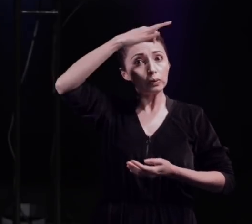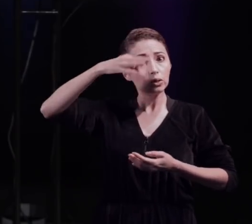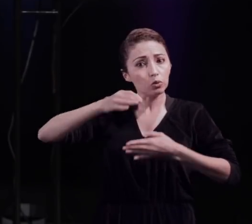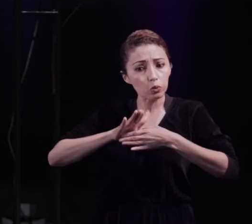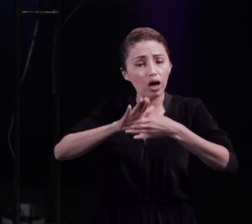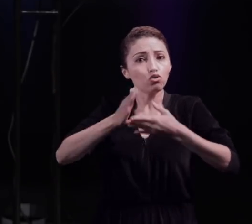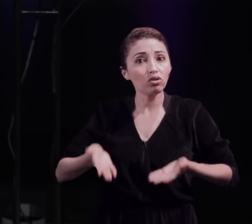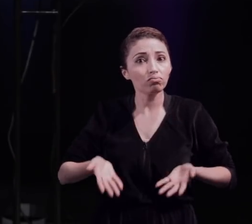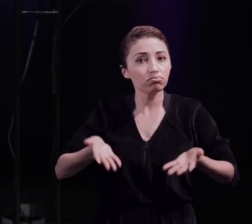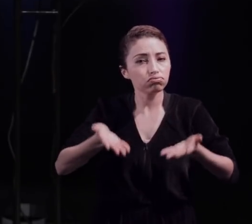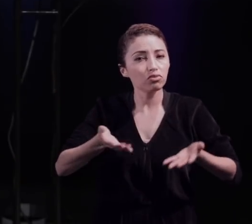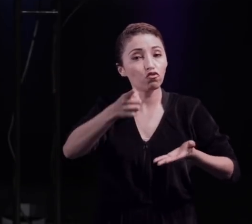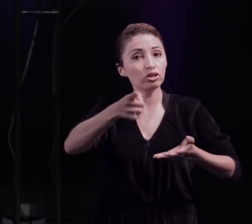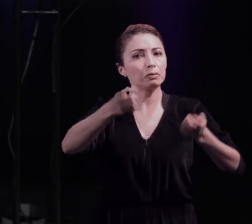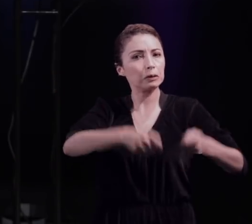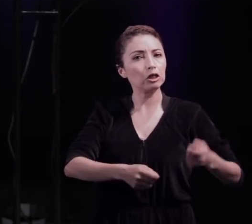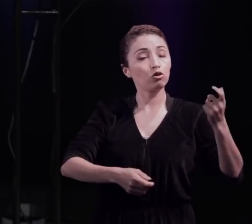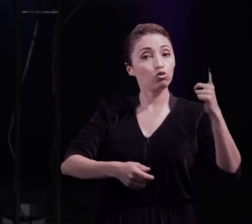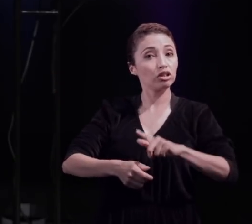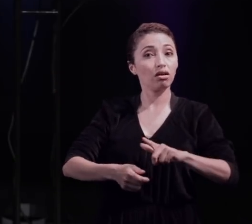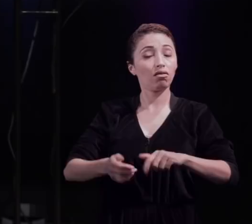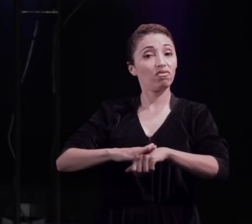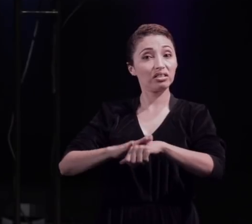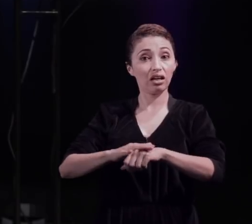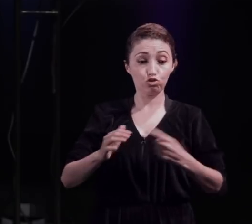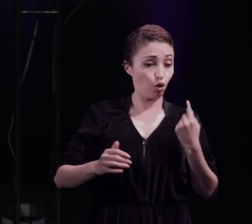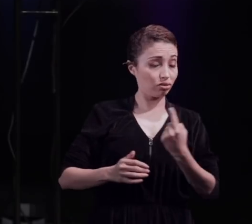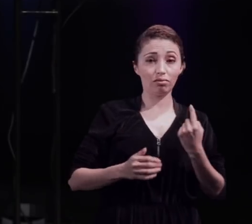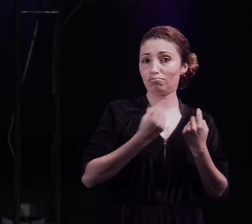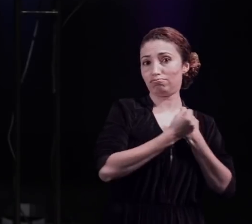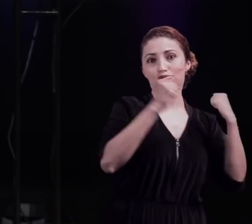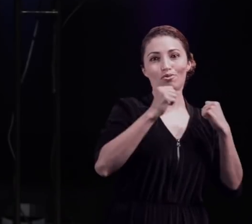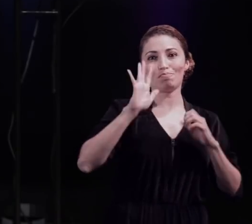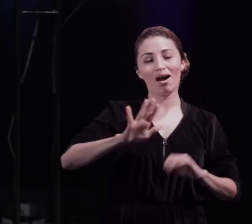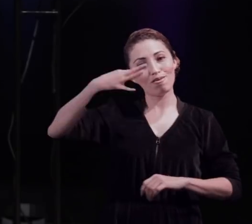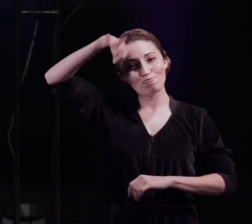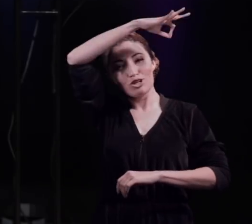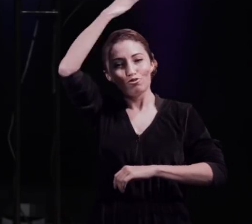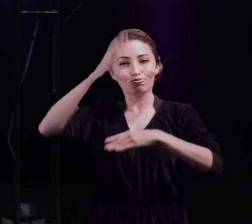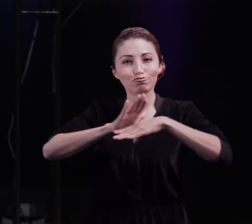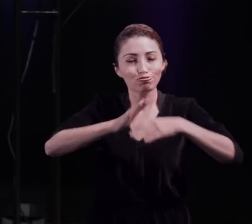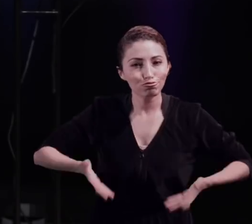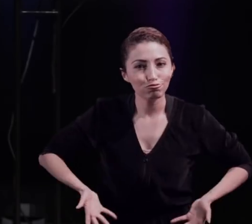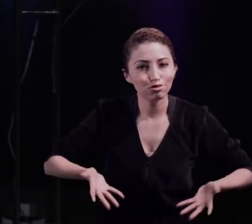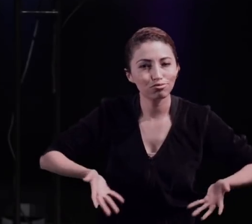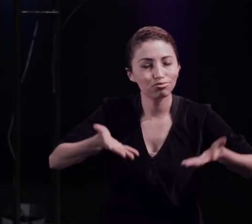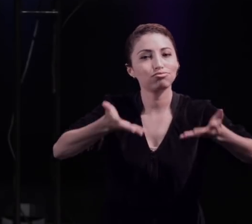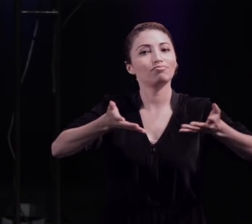você não faria sem Ele. Veja só o texto seguinte, no versículo